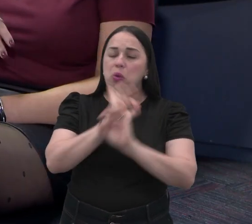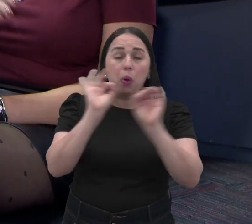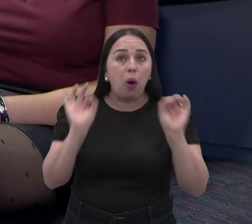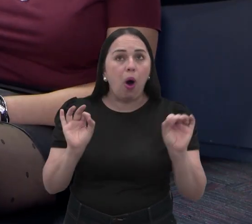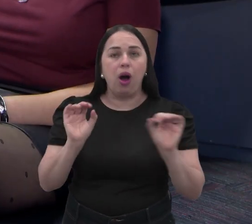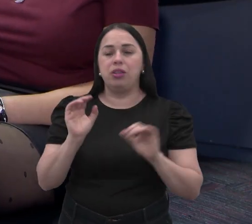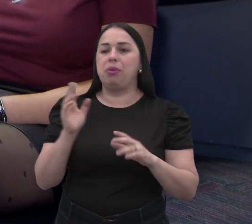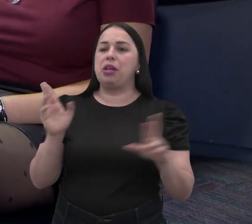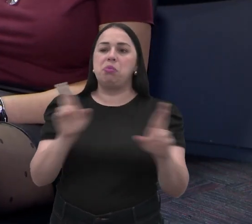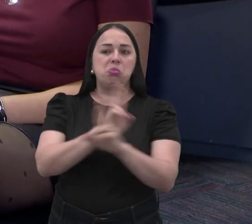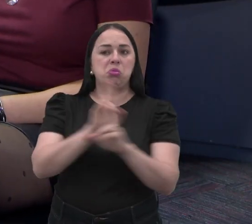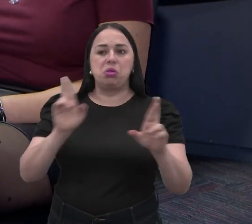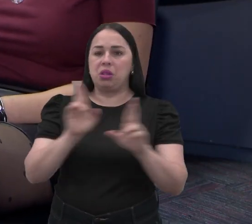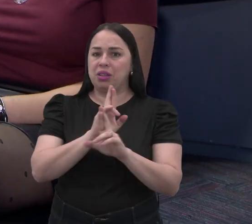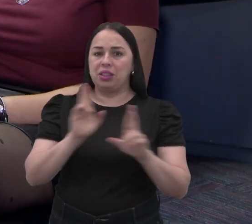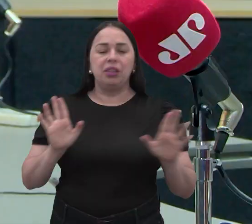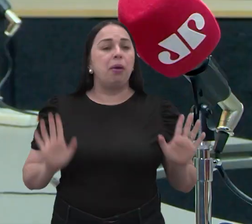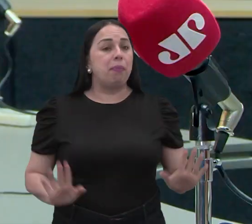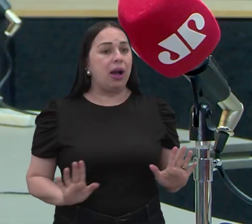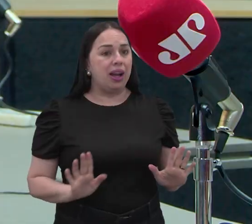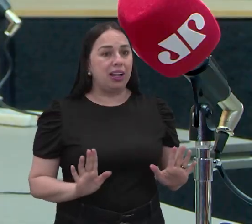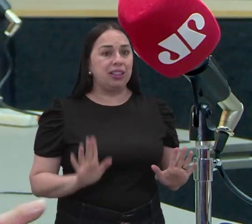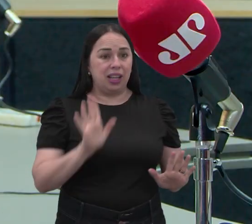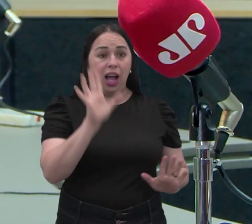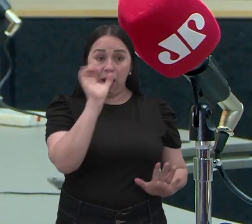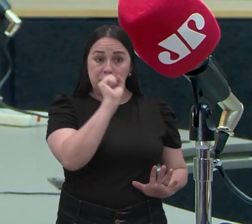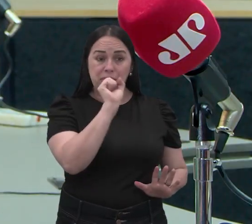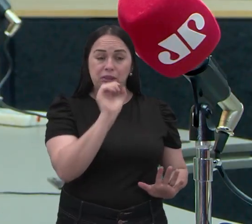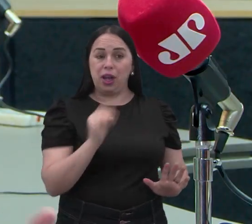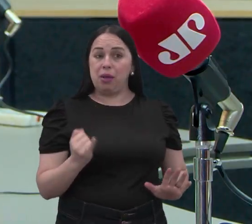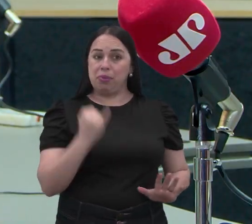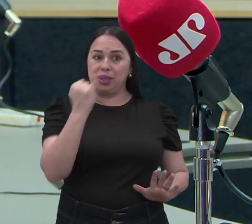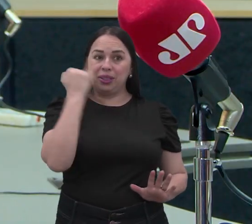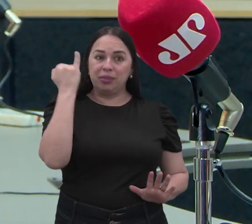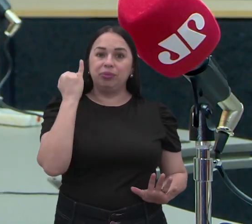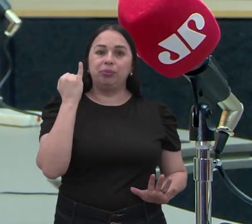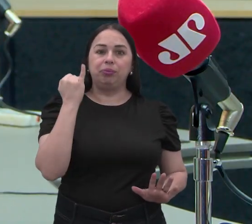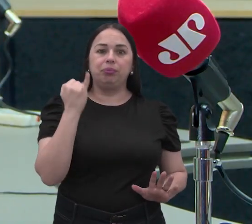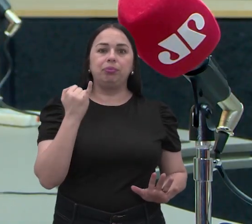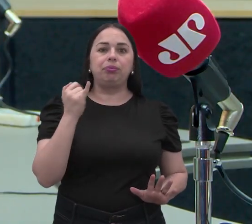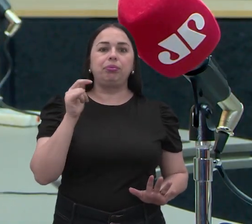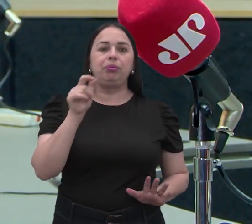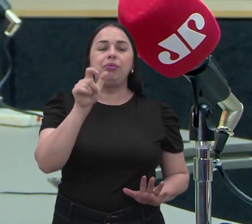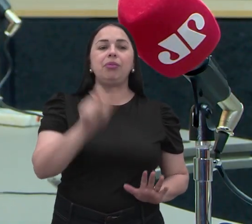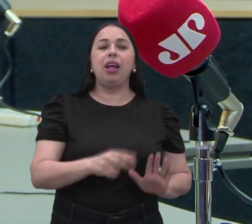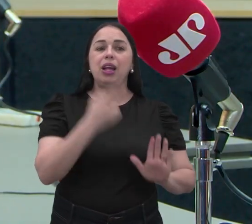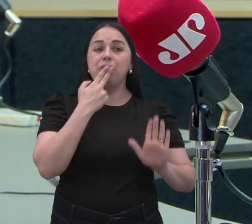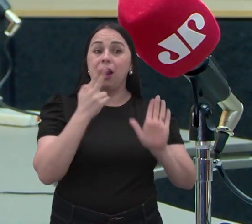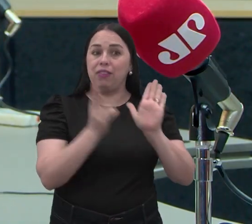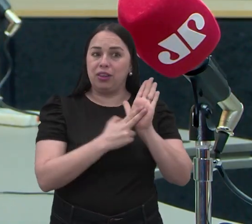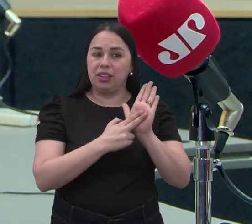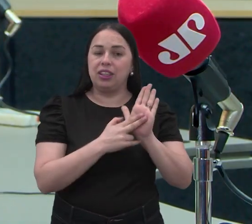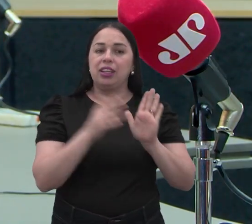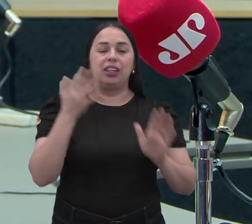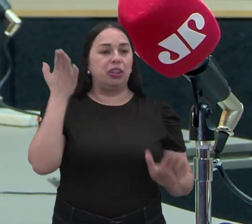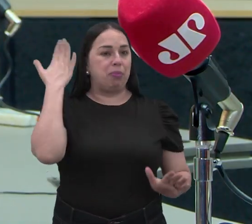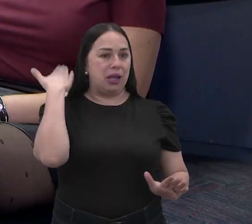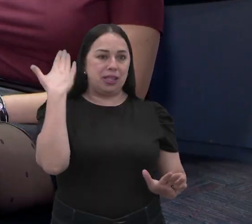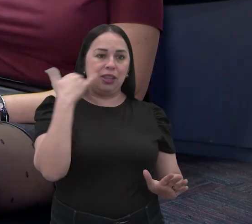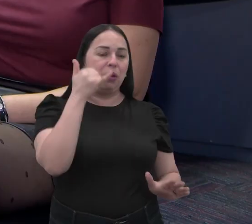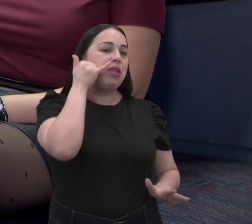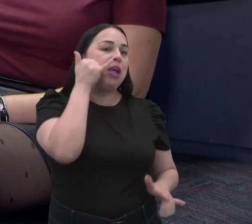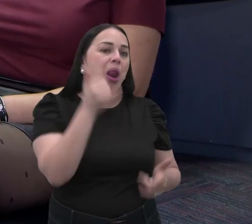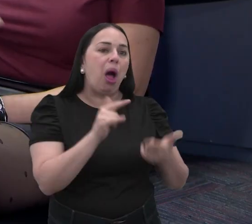tudo mais. Tudo bem, cada um se relaciona com quem quer, né? Agora, uma coisa só rapidamente, é importante dizer, tá? Porque ela falou cartinha, porque na época,